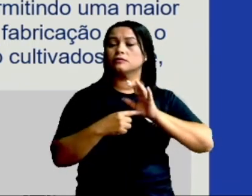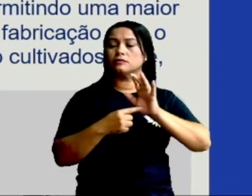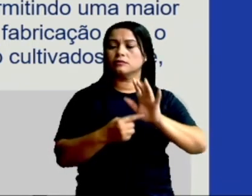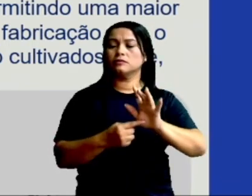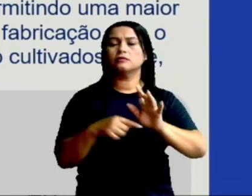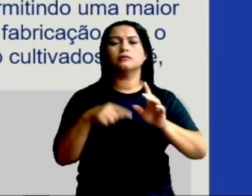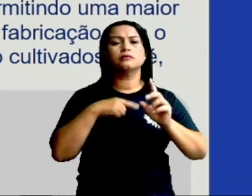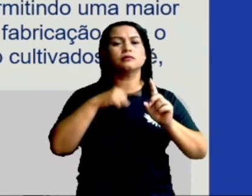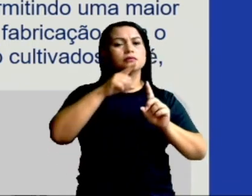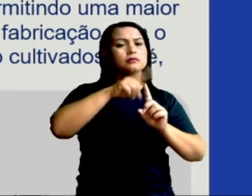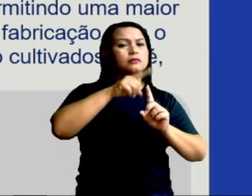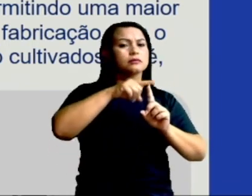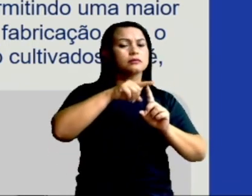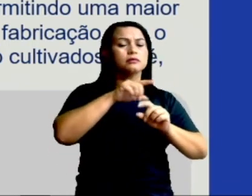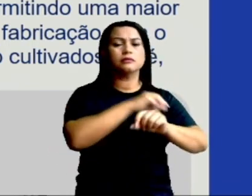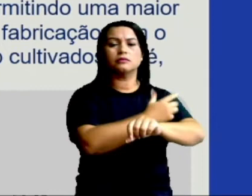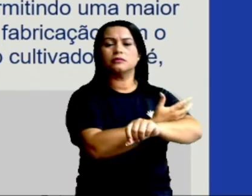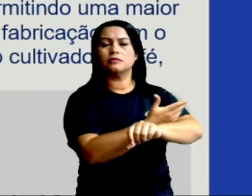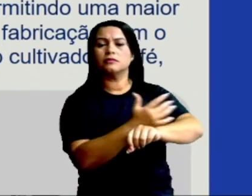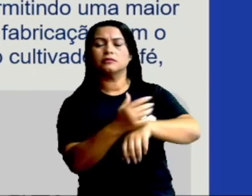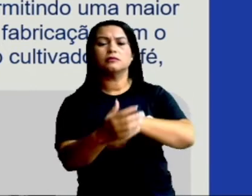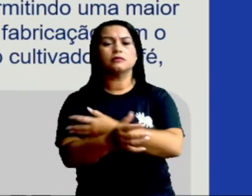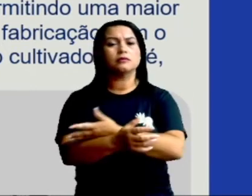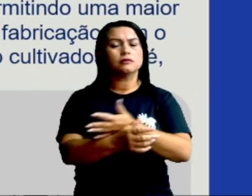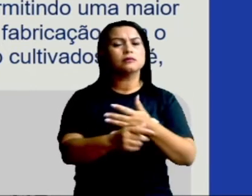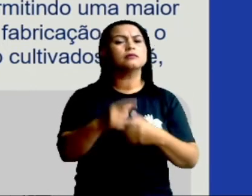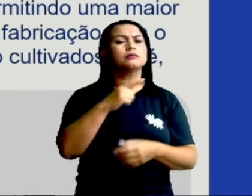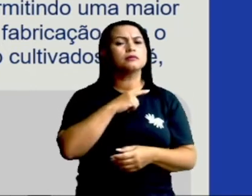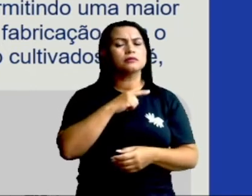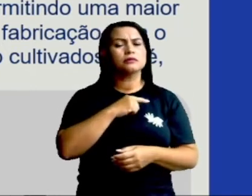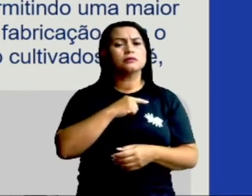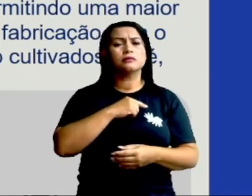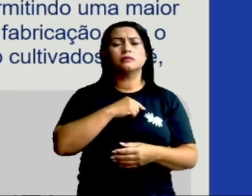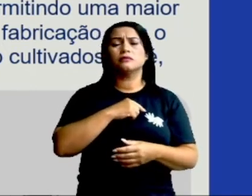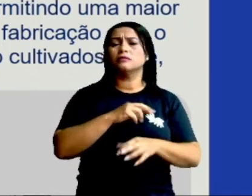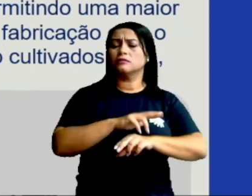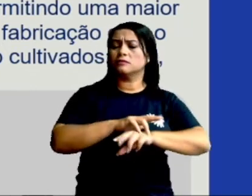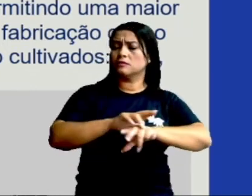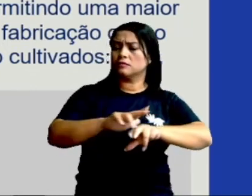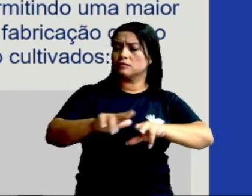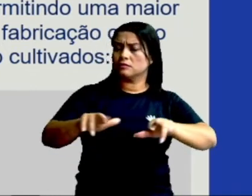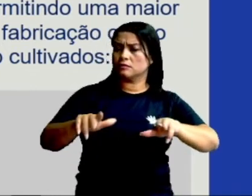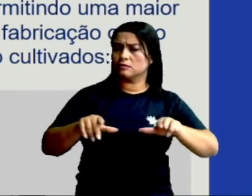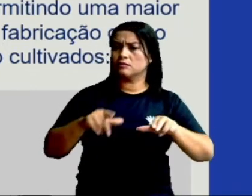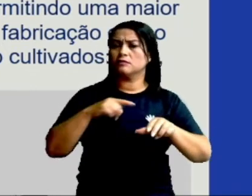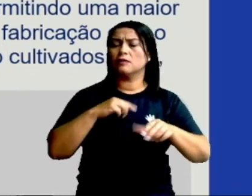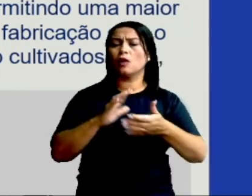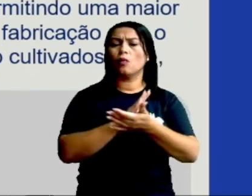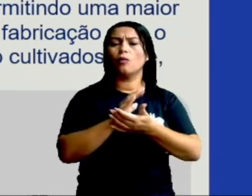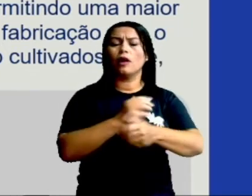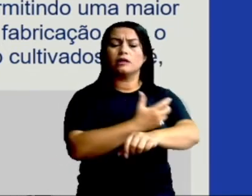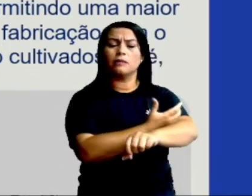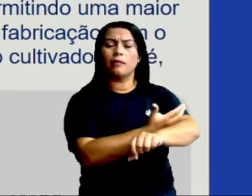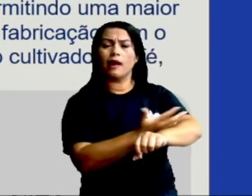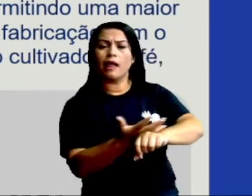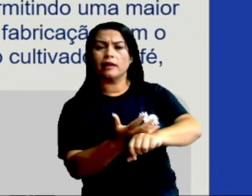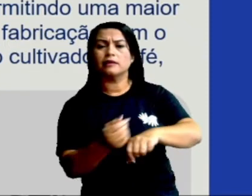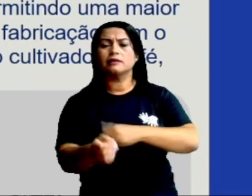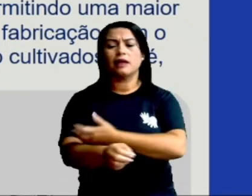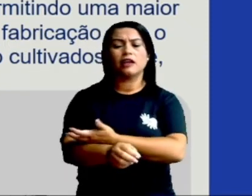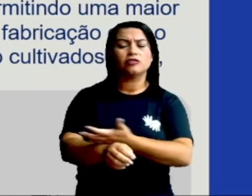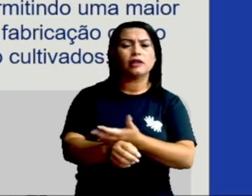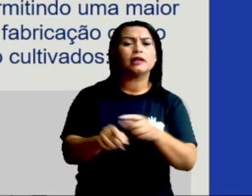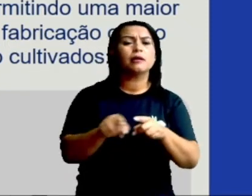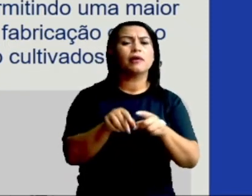vocês o tipo de vegetação tá possui uma vegetação variada que alterna entre plantas rasteiras e vastas